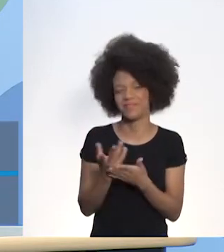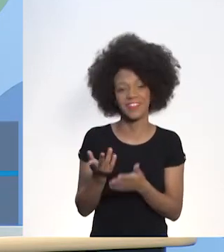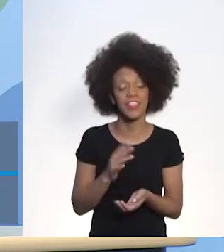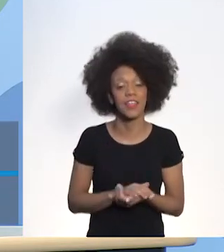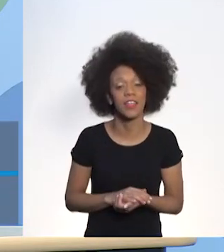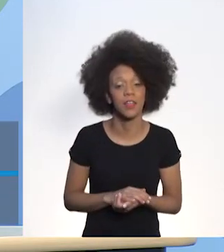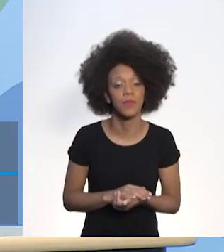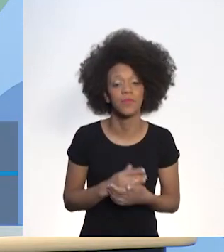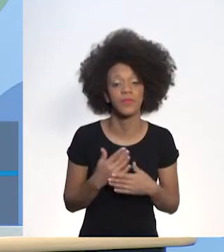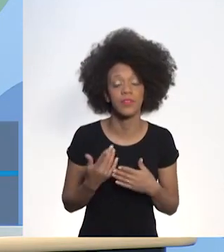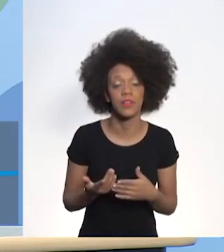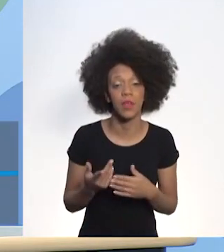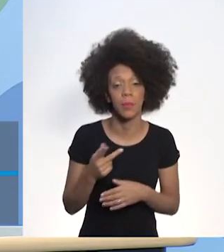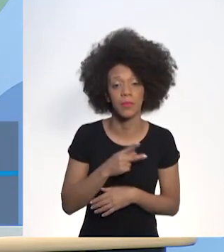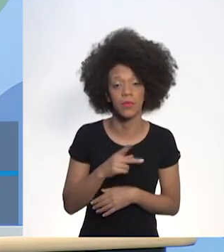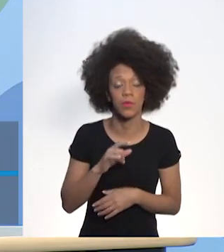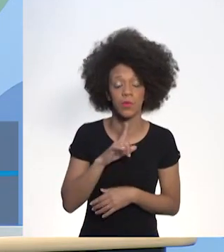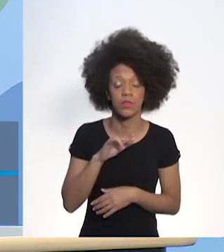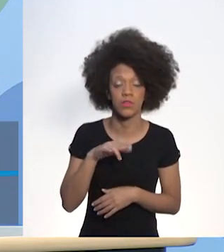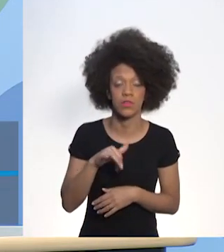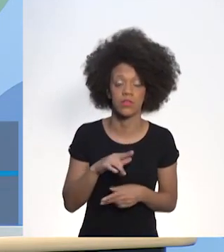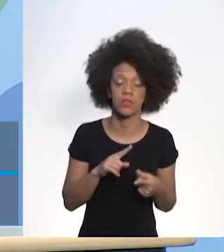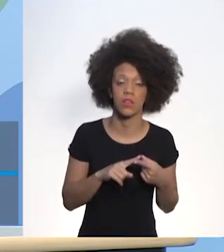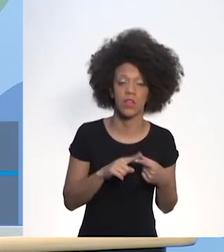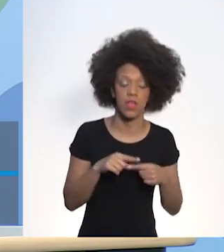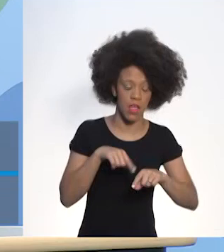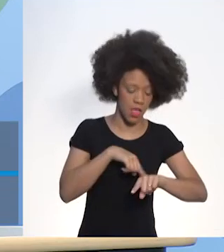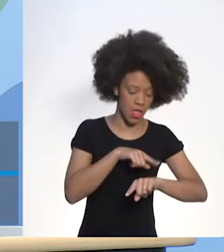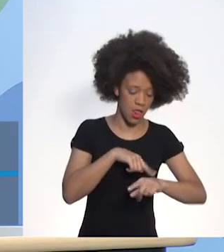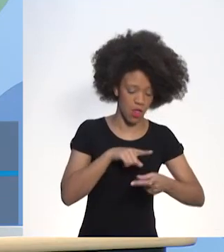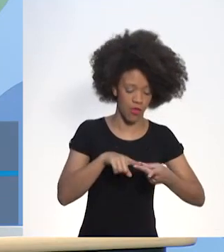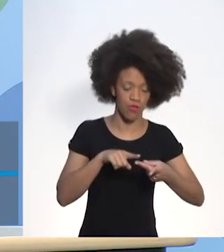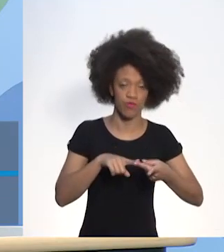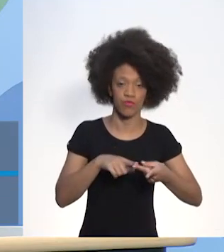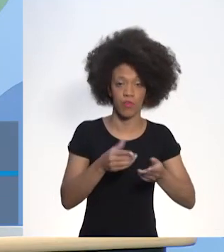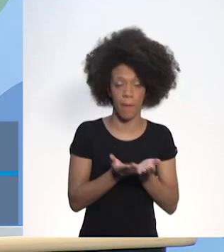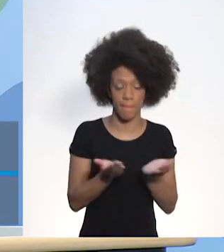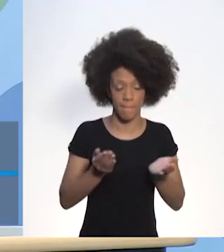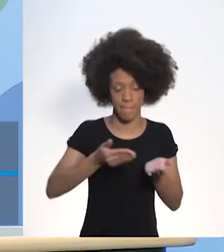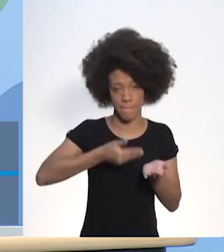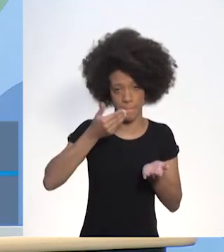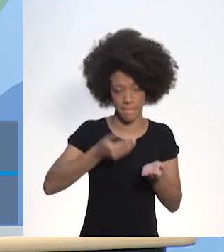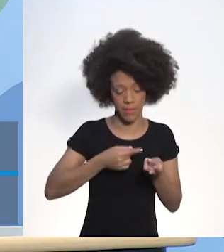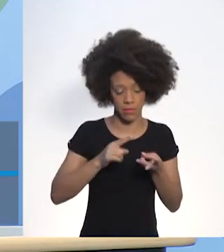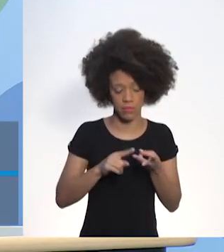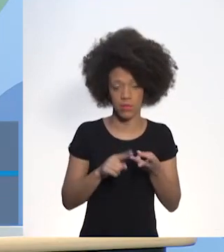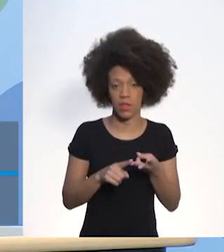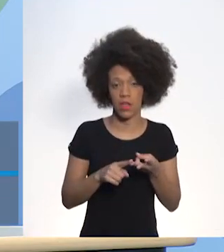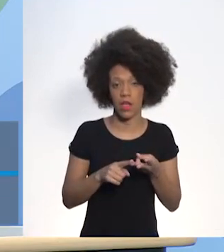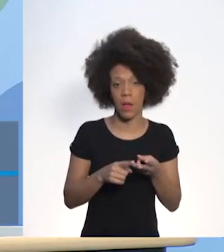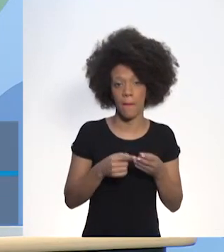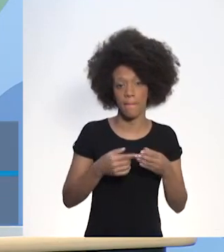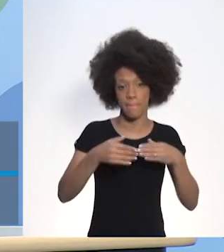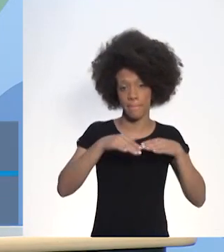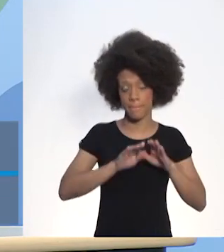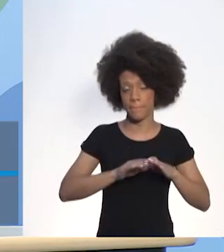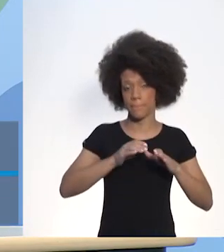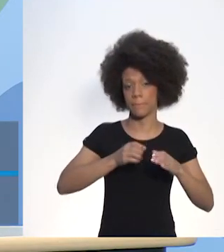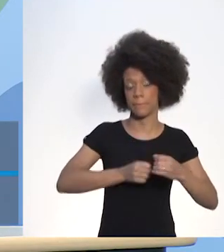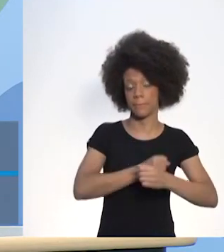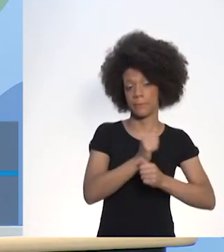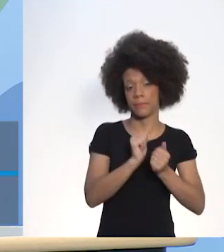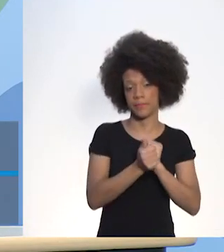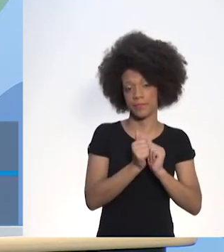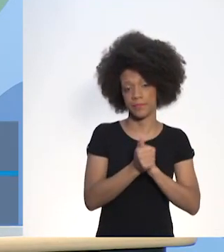Pro Luciana, relógio, prato, tampa de pote de arroz. Pote de arroz, bacana. Pro Márcia, tampinha da